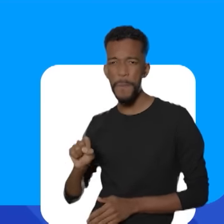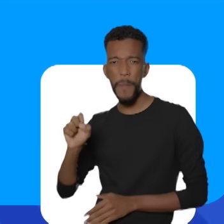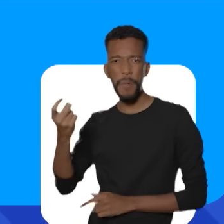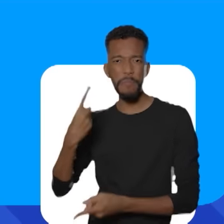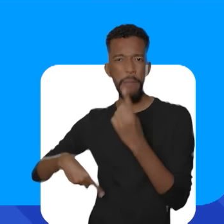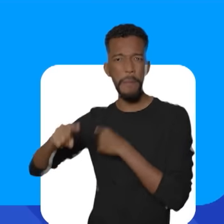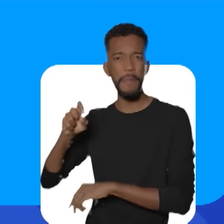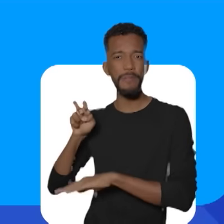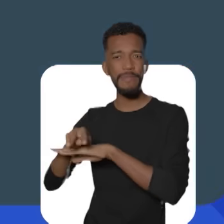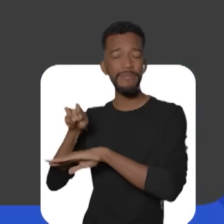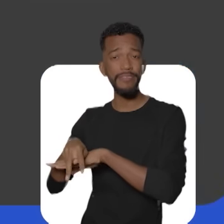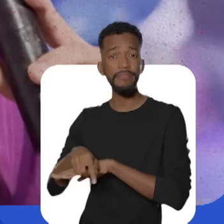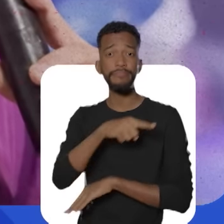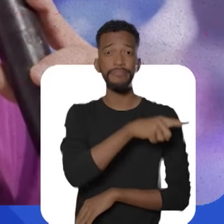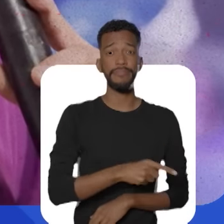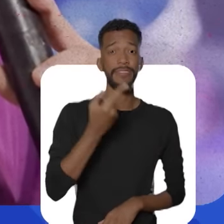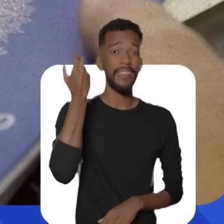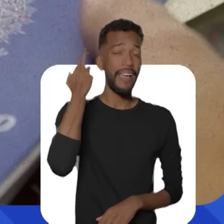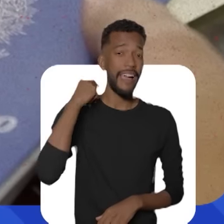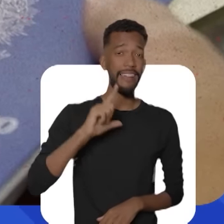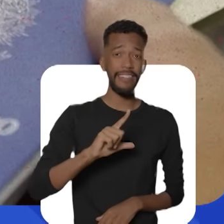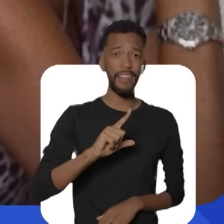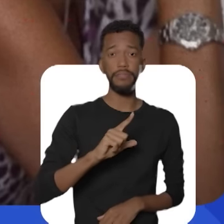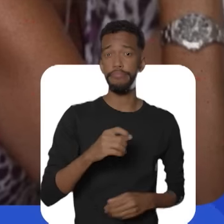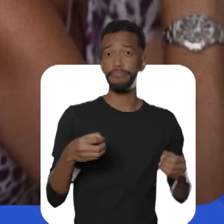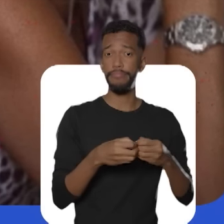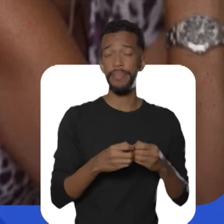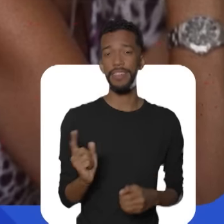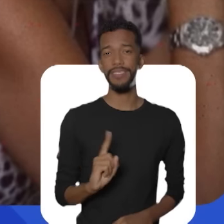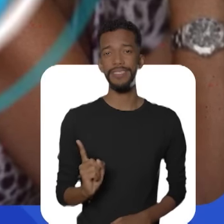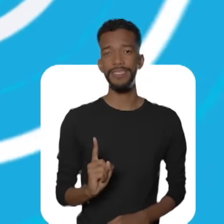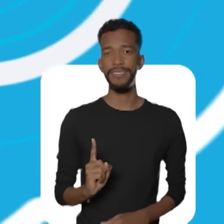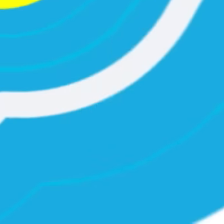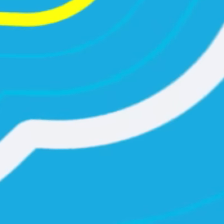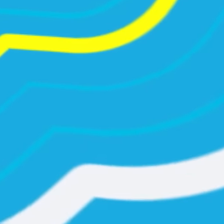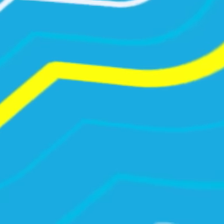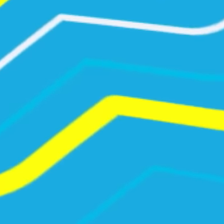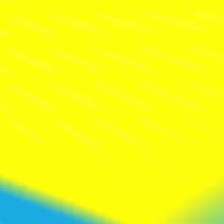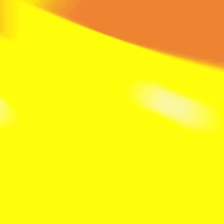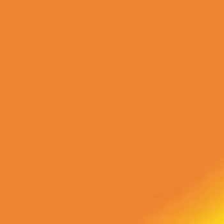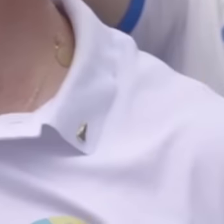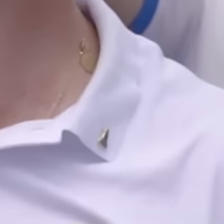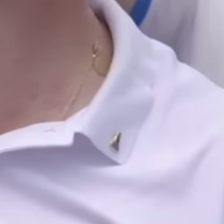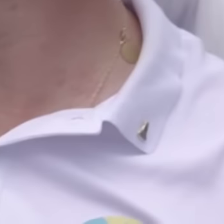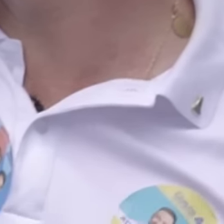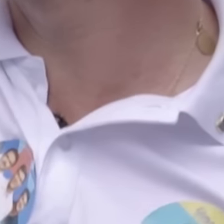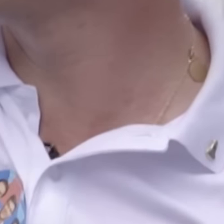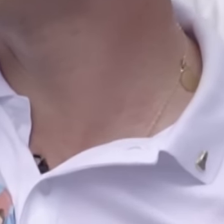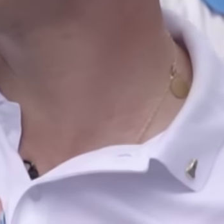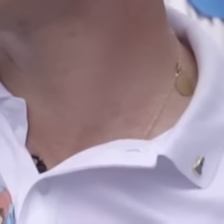em geração de empregos. E tem Raquel, que não chegou nem perto disso. Tem nem discussão. Tamo com Miguel, governador.